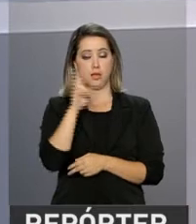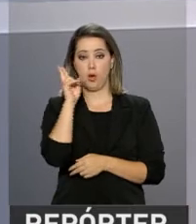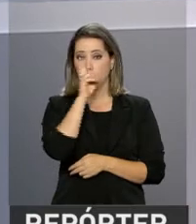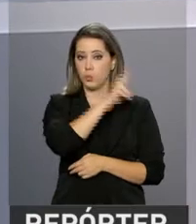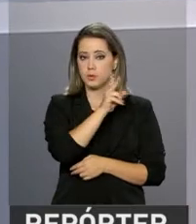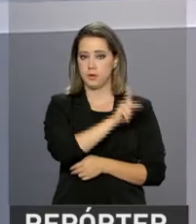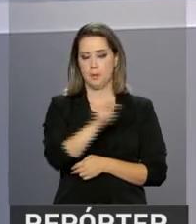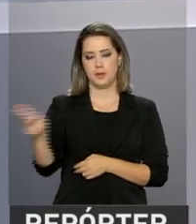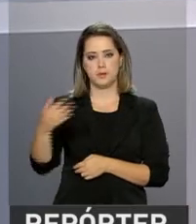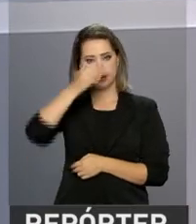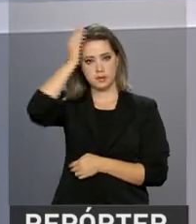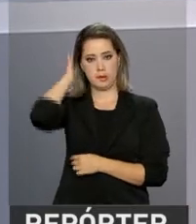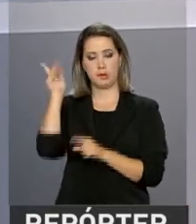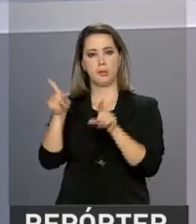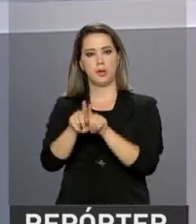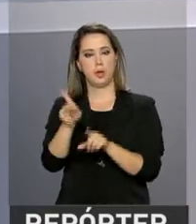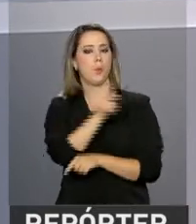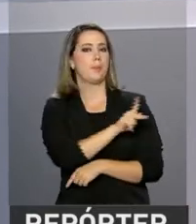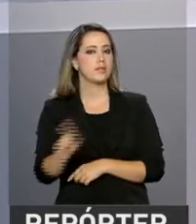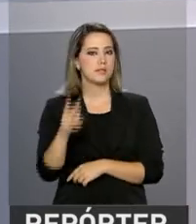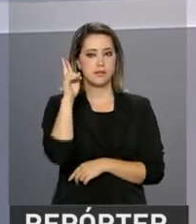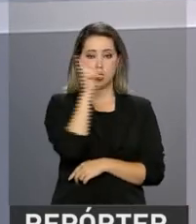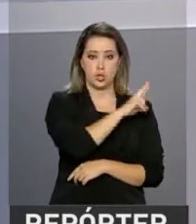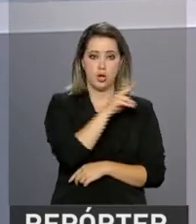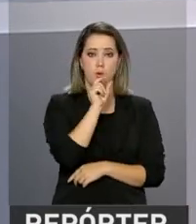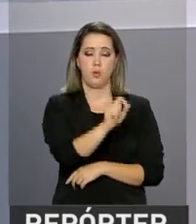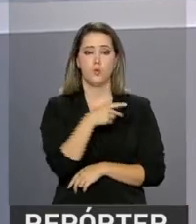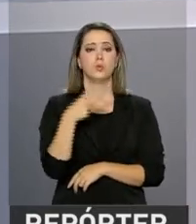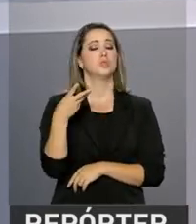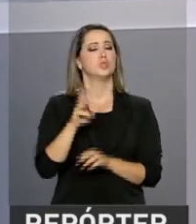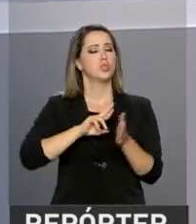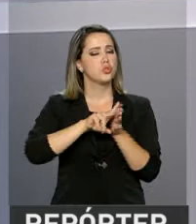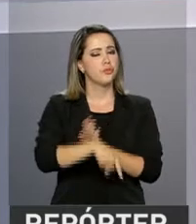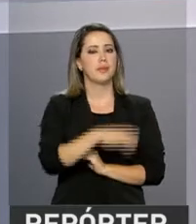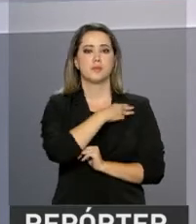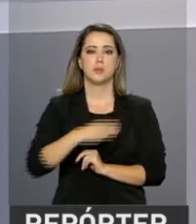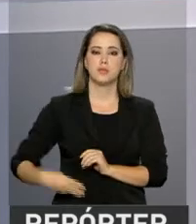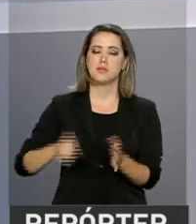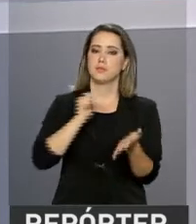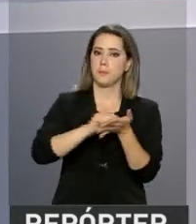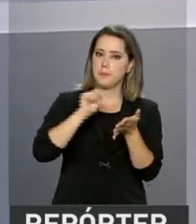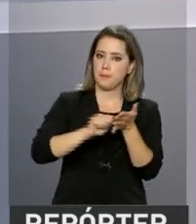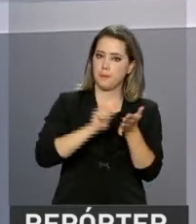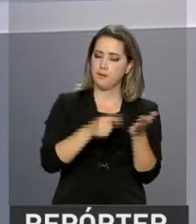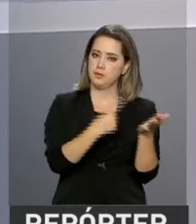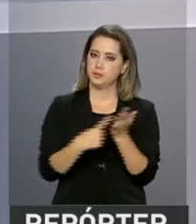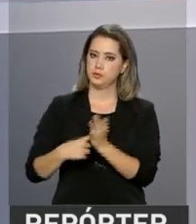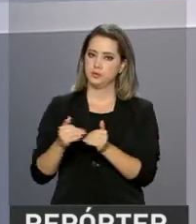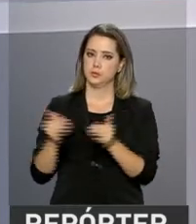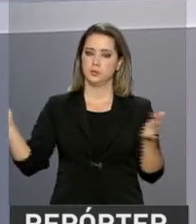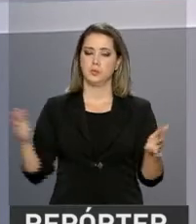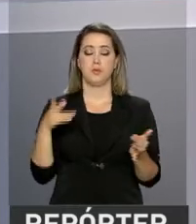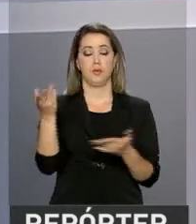Rússia, os presidentes Michel Temer e Vladimir Putin e ministros dos dois países assinaram uma série de acordos para ampliar o